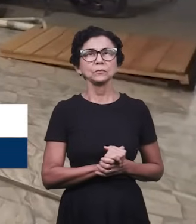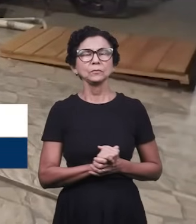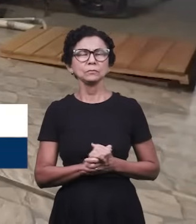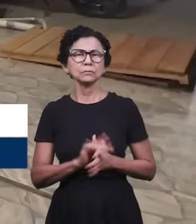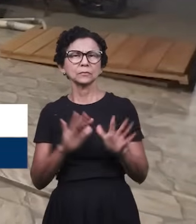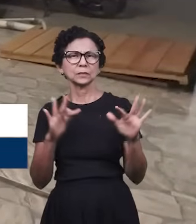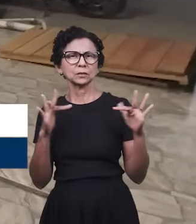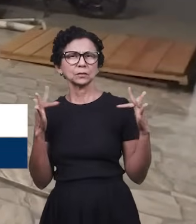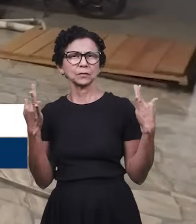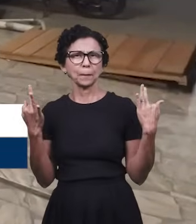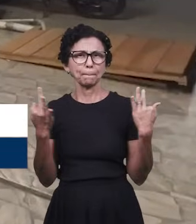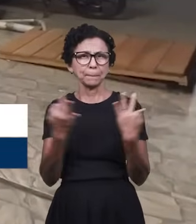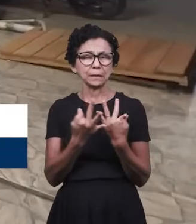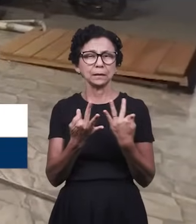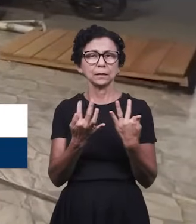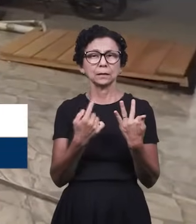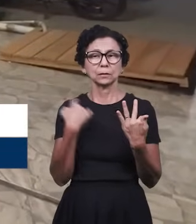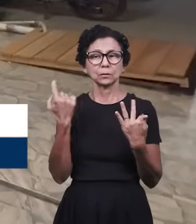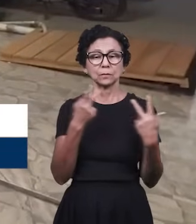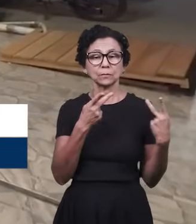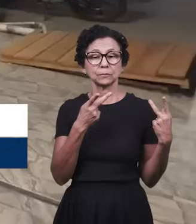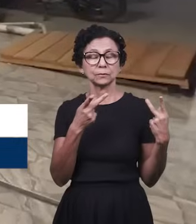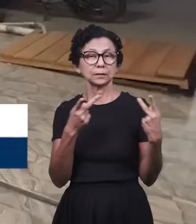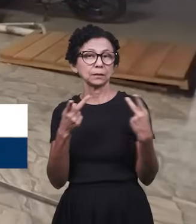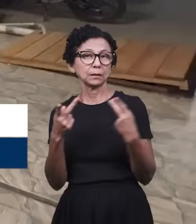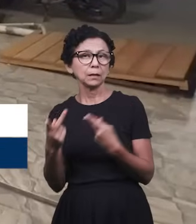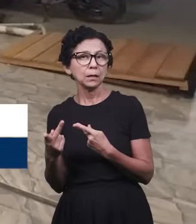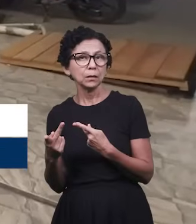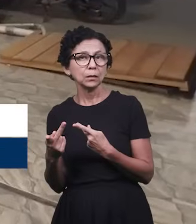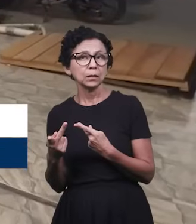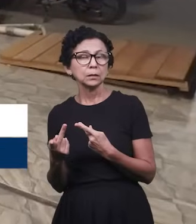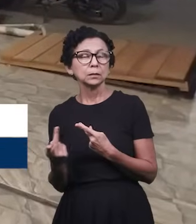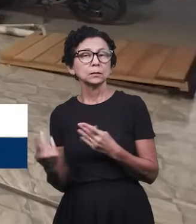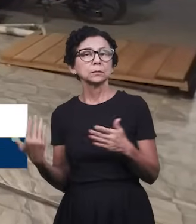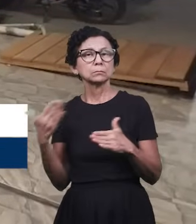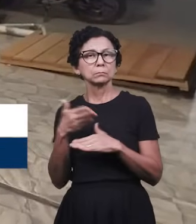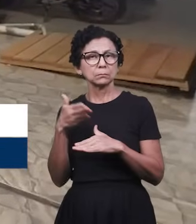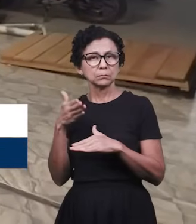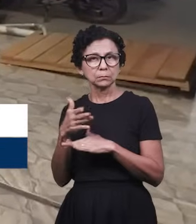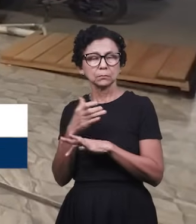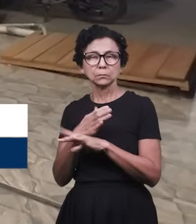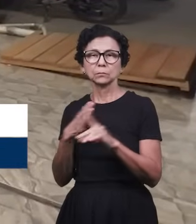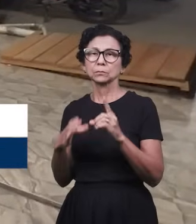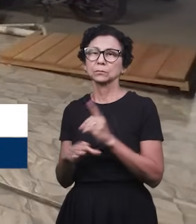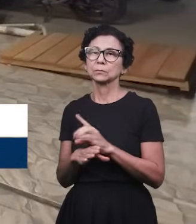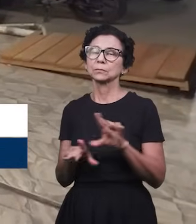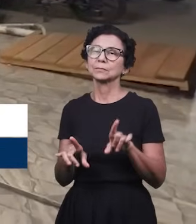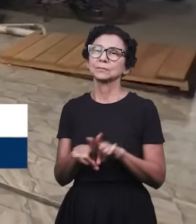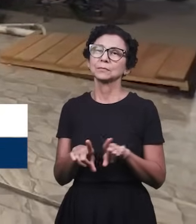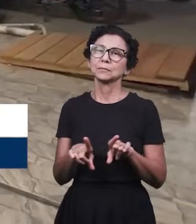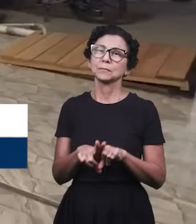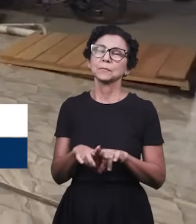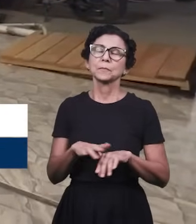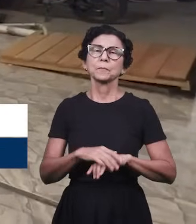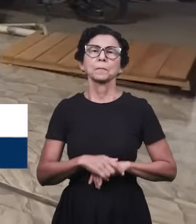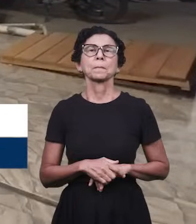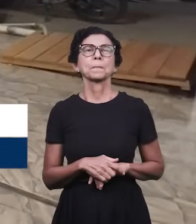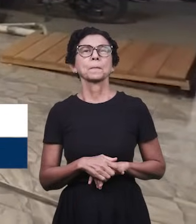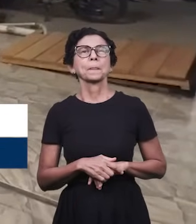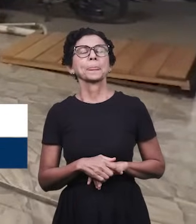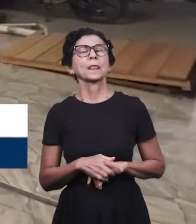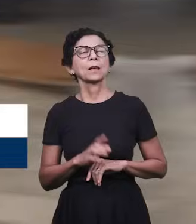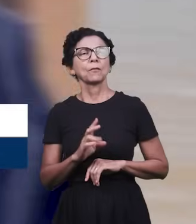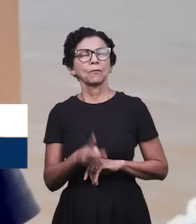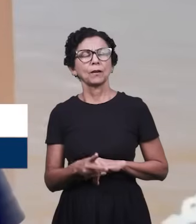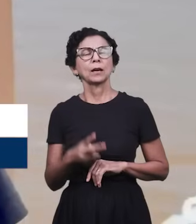estamos visitando e que estão participando conosco dos cultos também. Creio que esse ano a igreja vai crescer muito aqui na Ilha